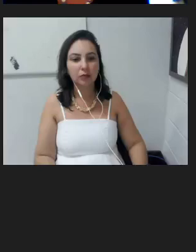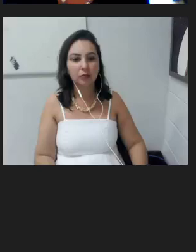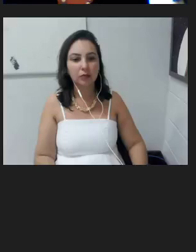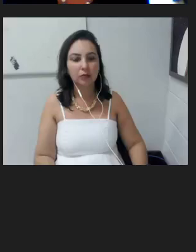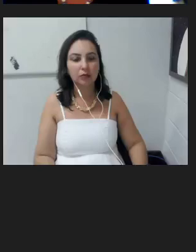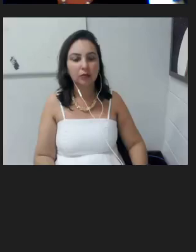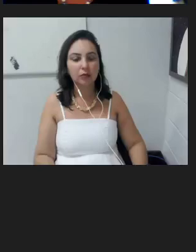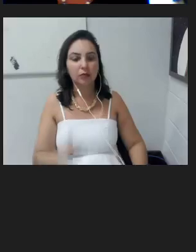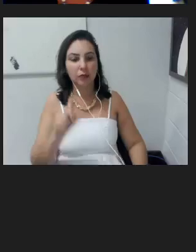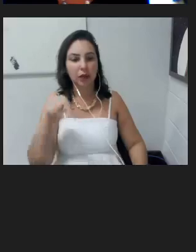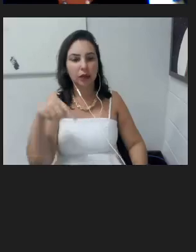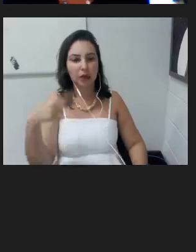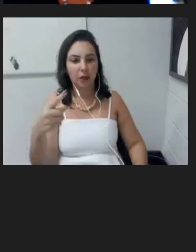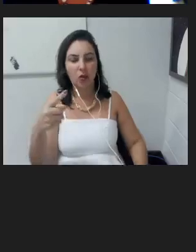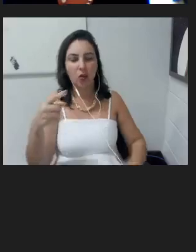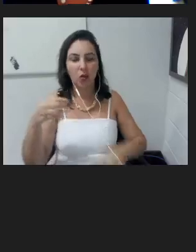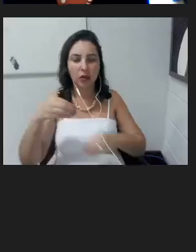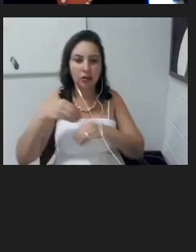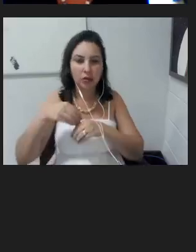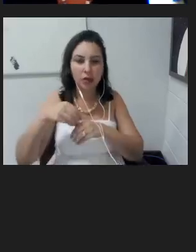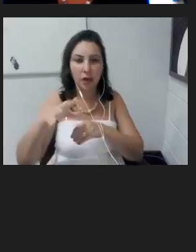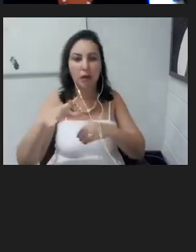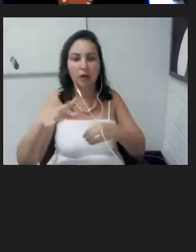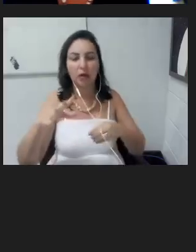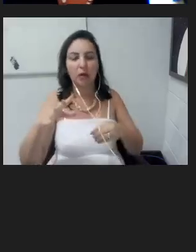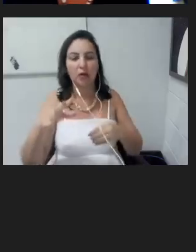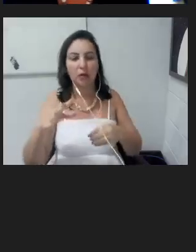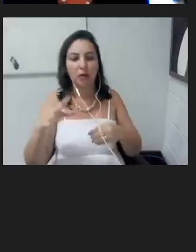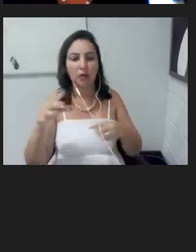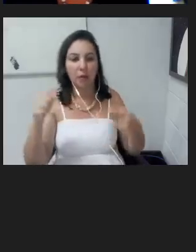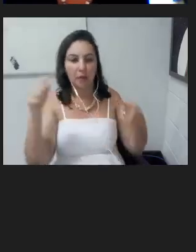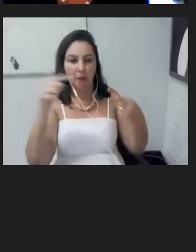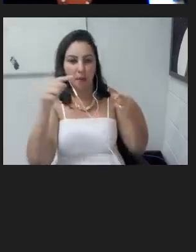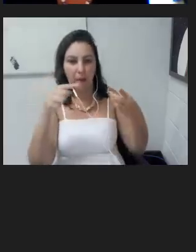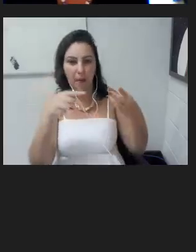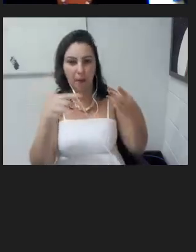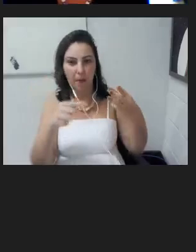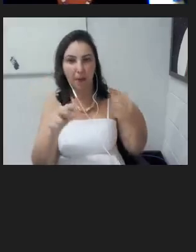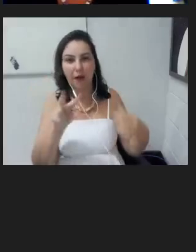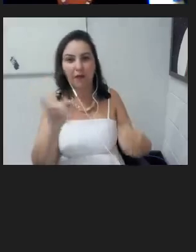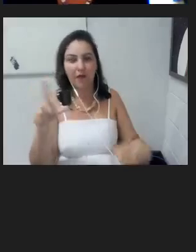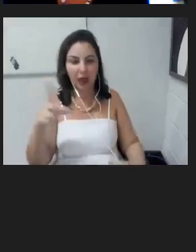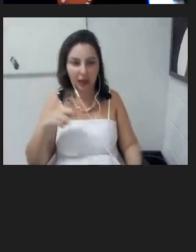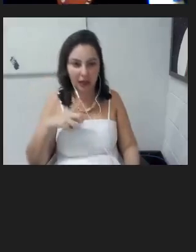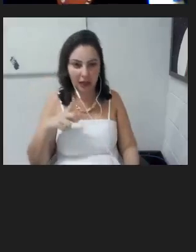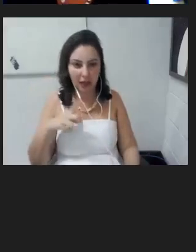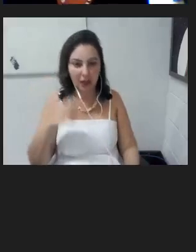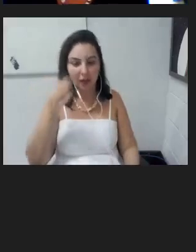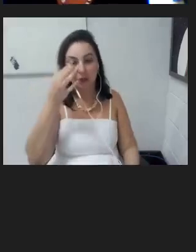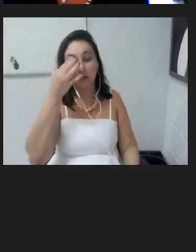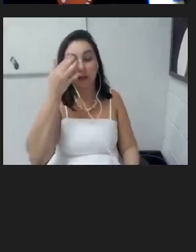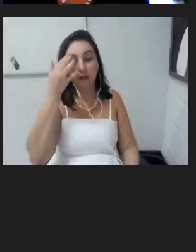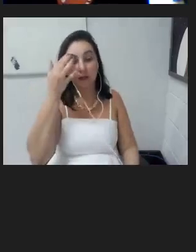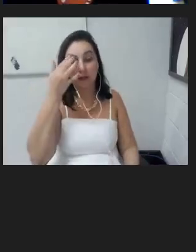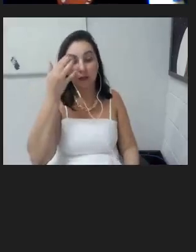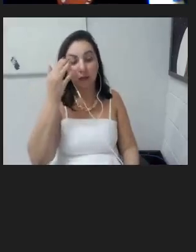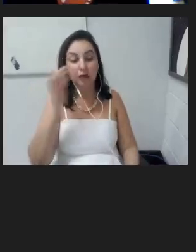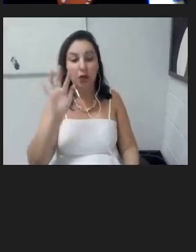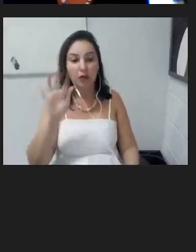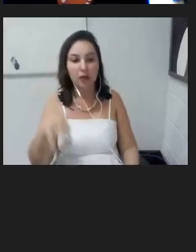né, fazer os nossos encaminhamentos, porque vai ter encaminhamento, né, e o encerramento.